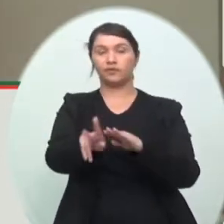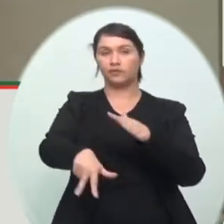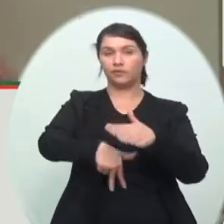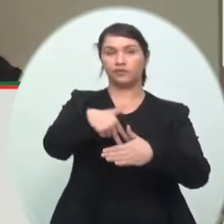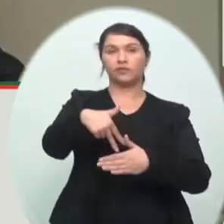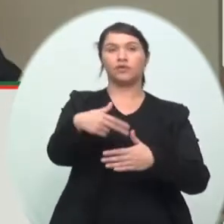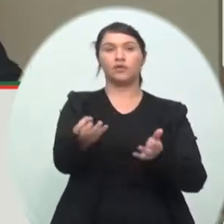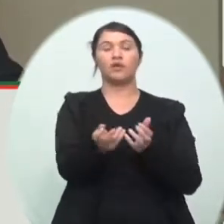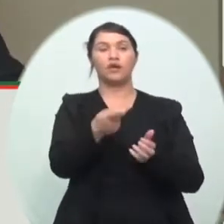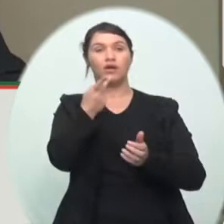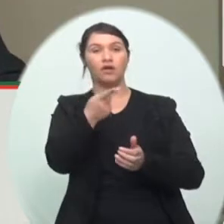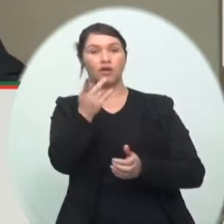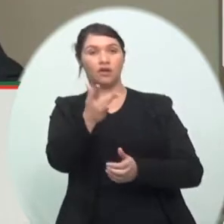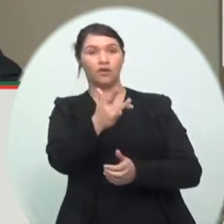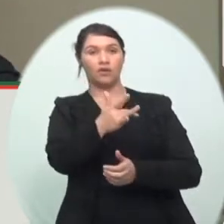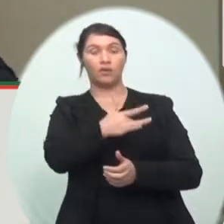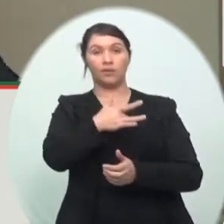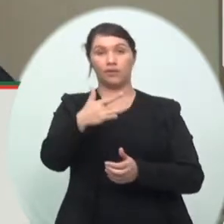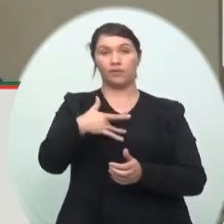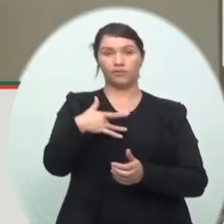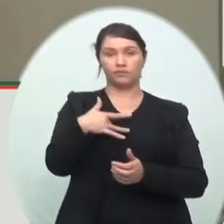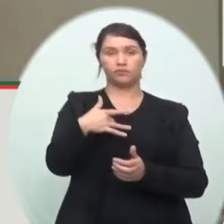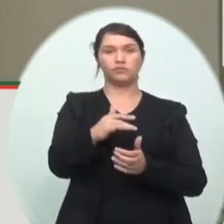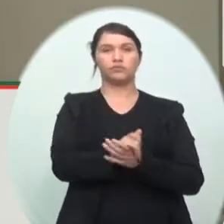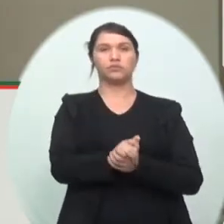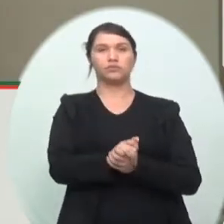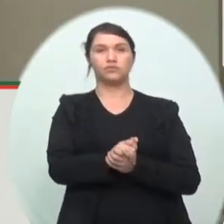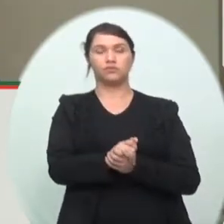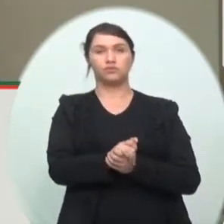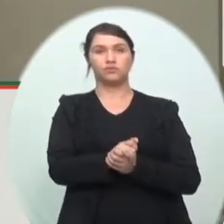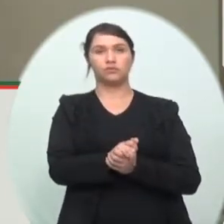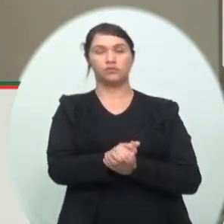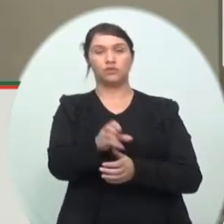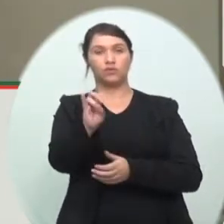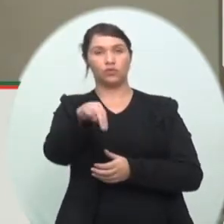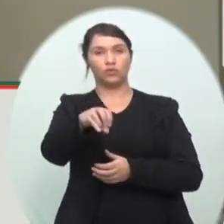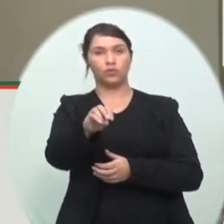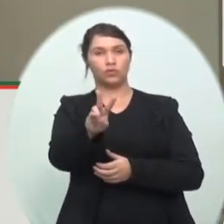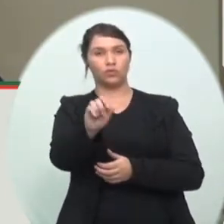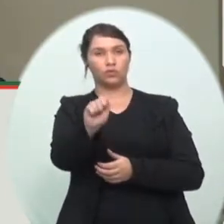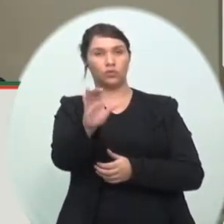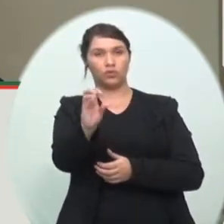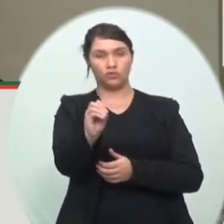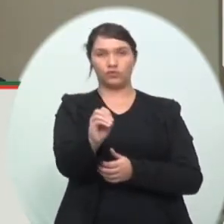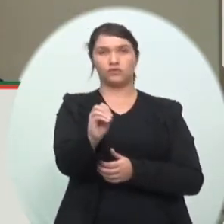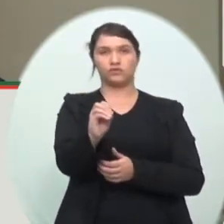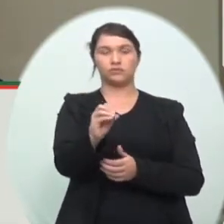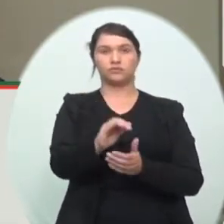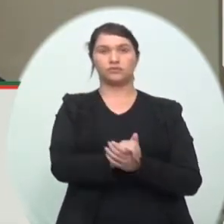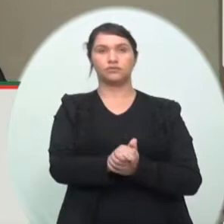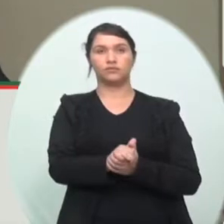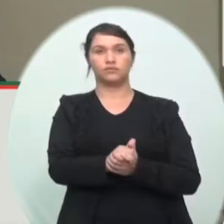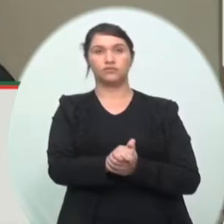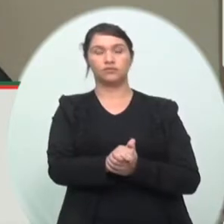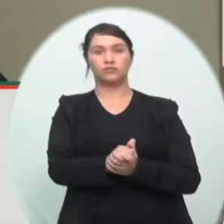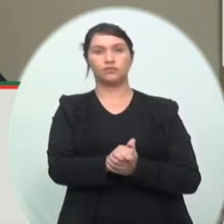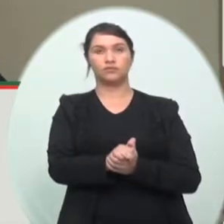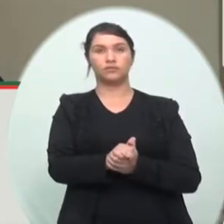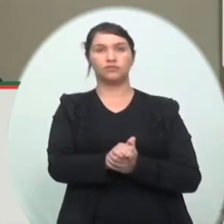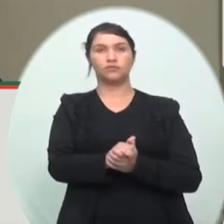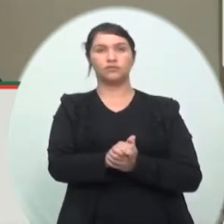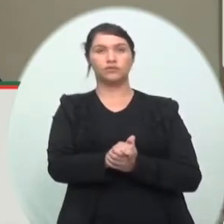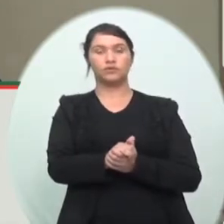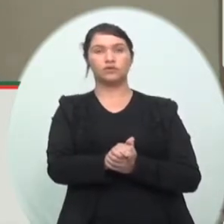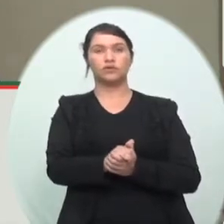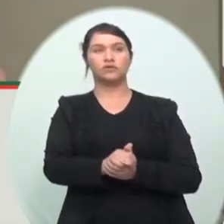falar de saúde. Tanto que se fala em inovação, vereador Potelec, e parece que no CISREG a inovação não